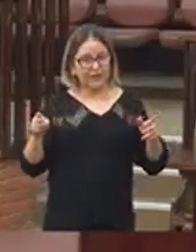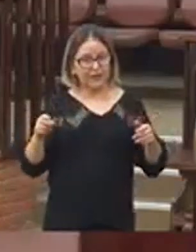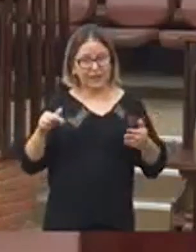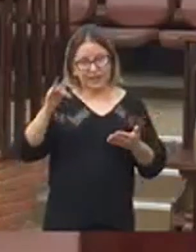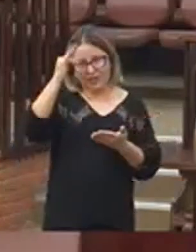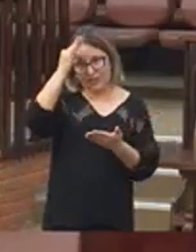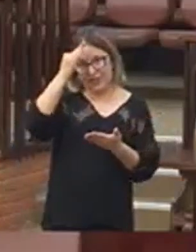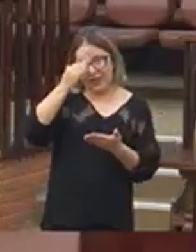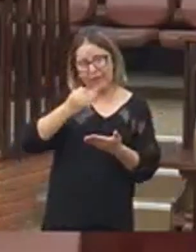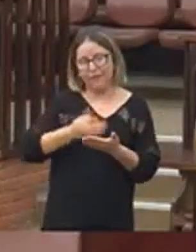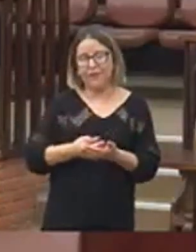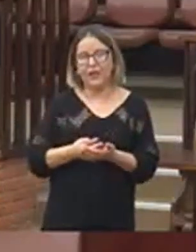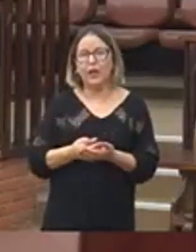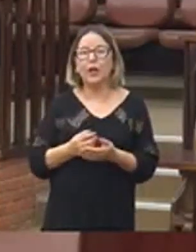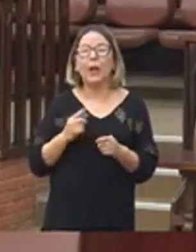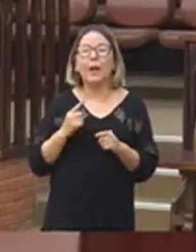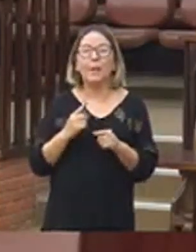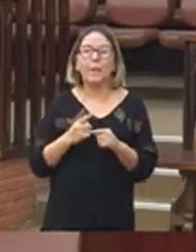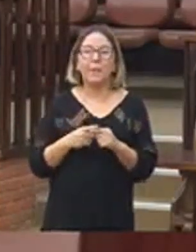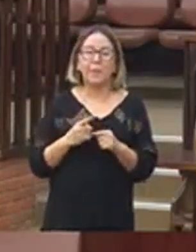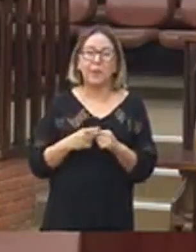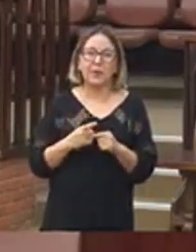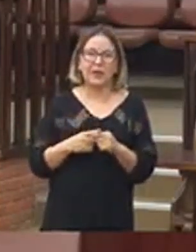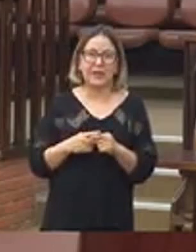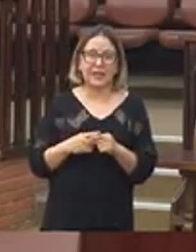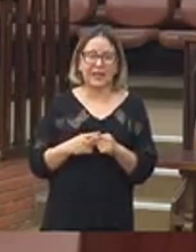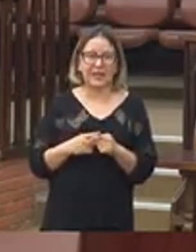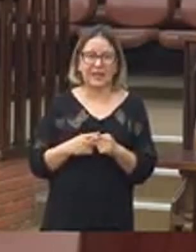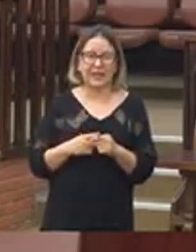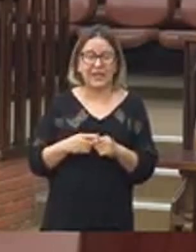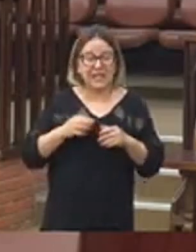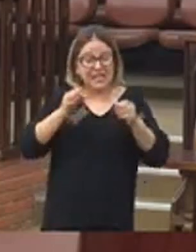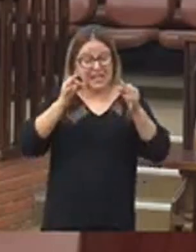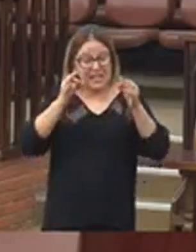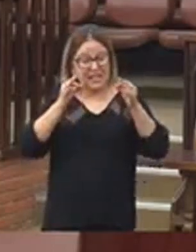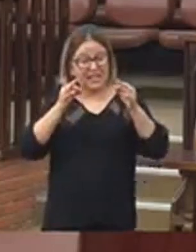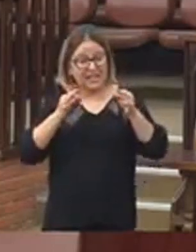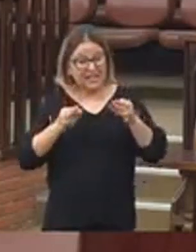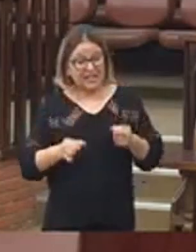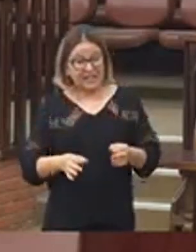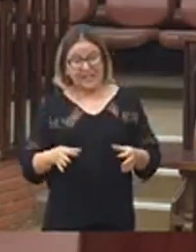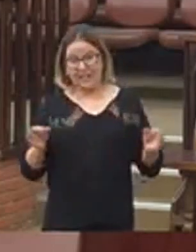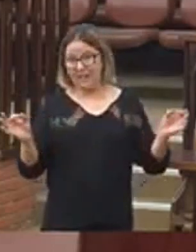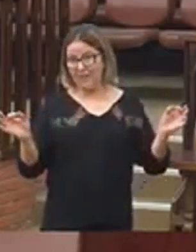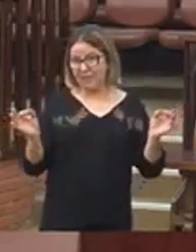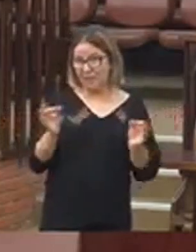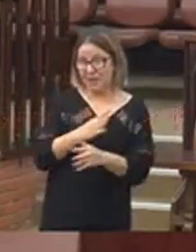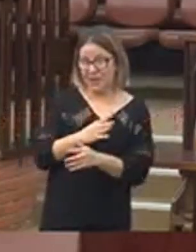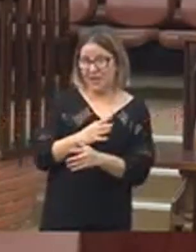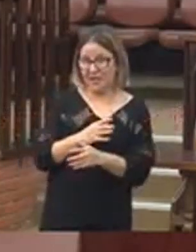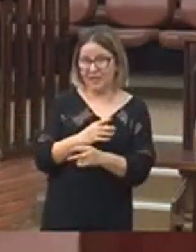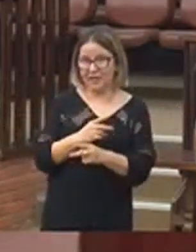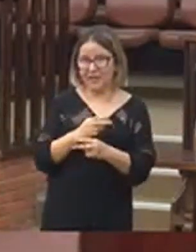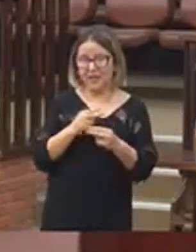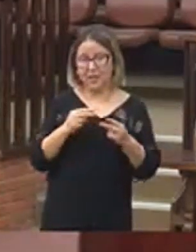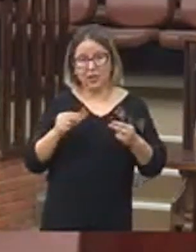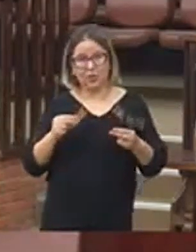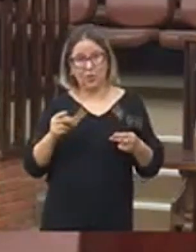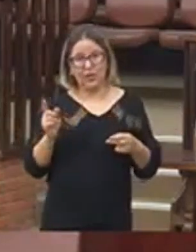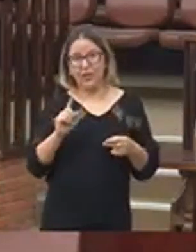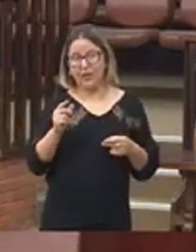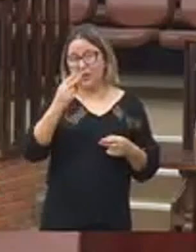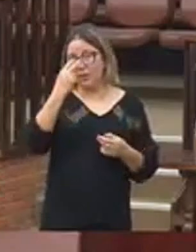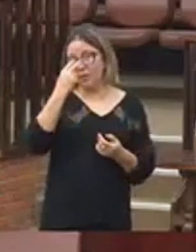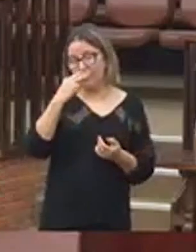terceira, convicção e certeza e convicção daquilo que não se